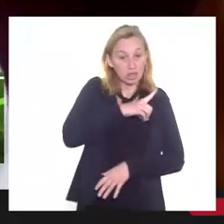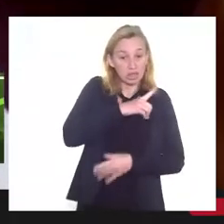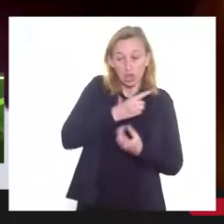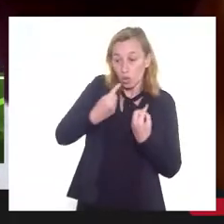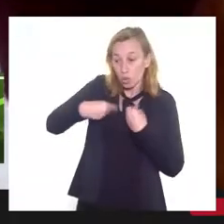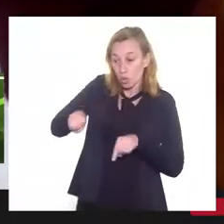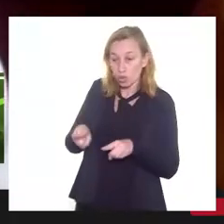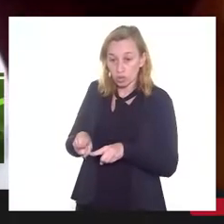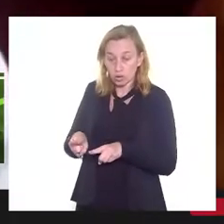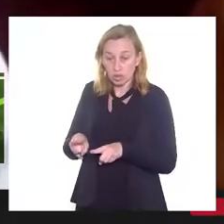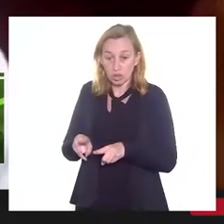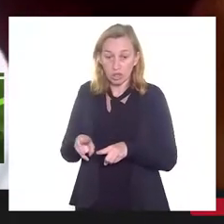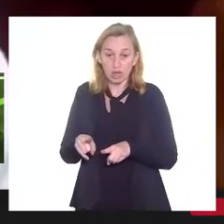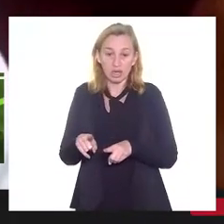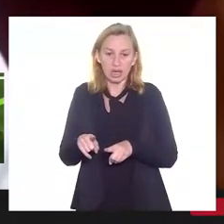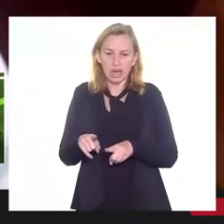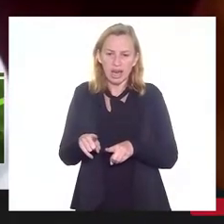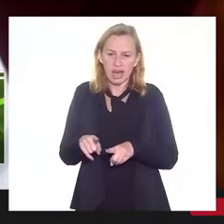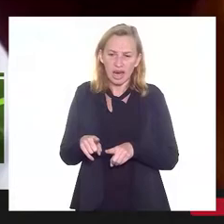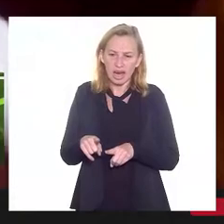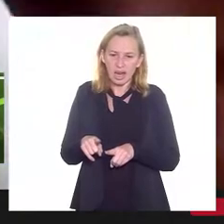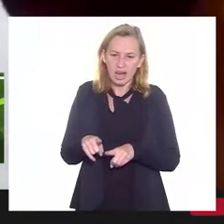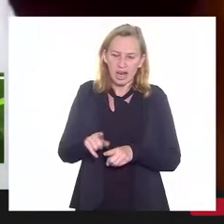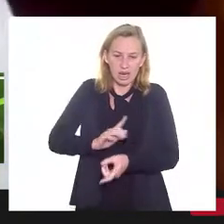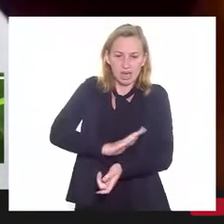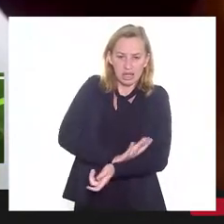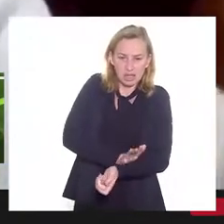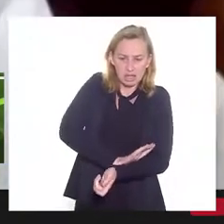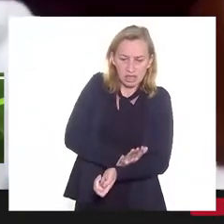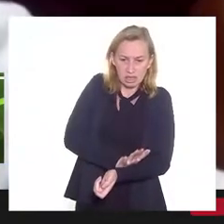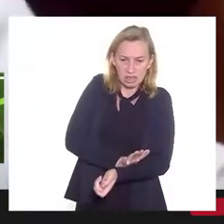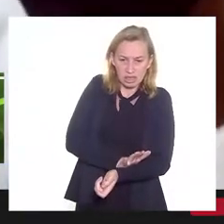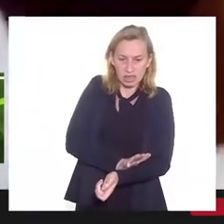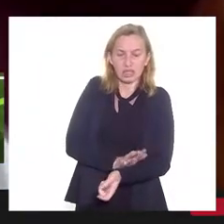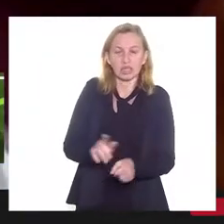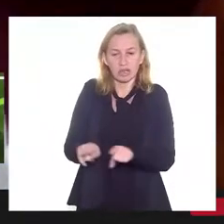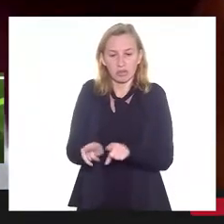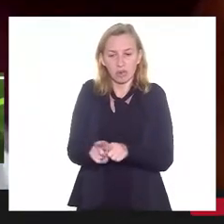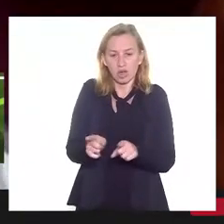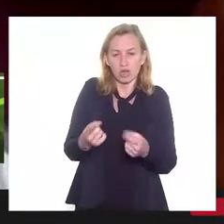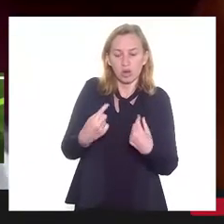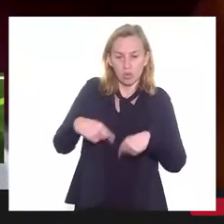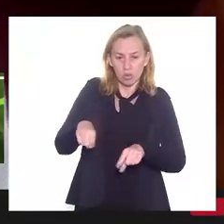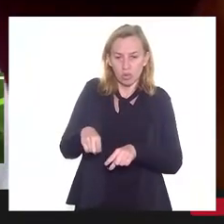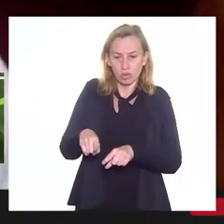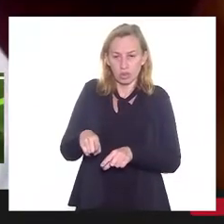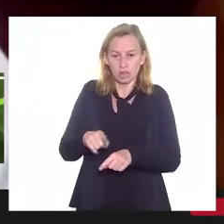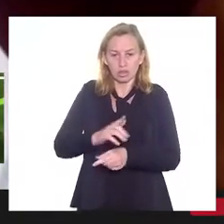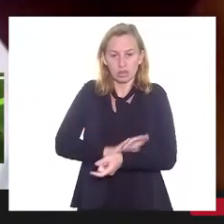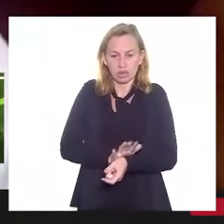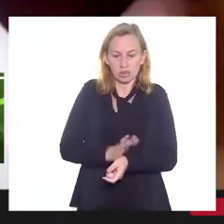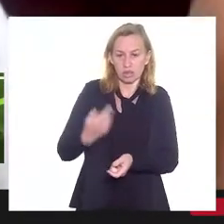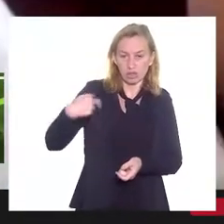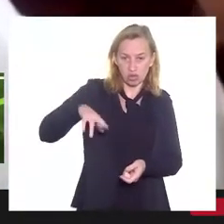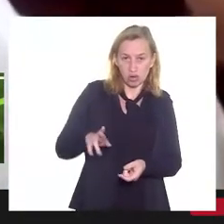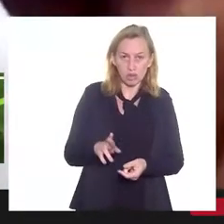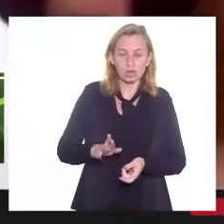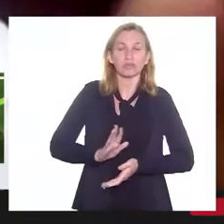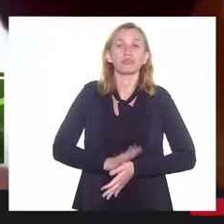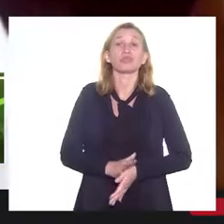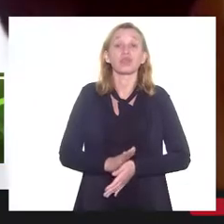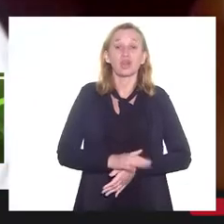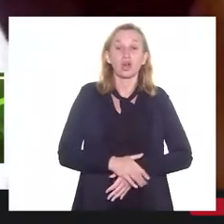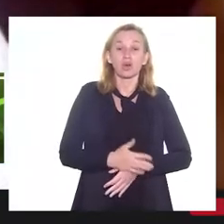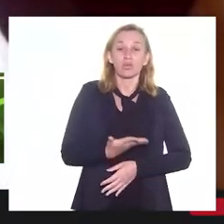ao racismo e intolerância religiosa nos moldes da decradi que já existe em São Paulo Oi e